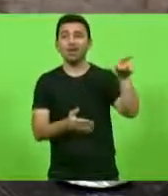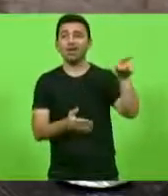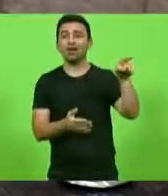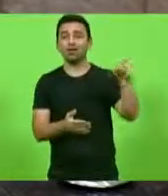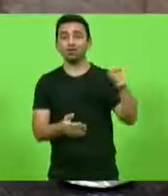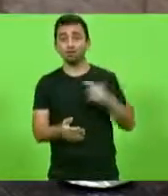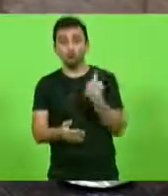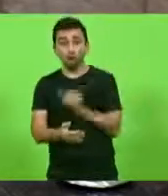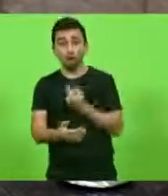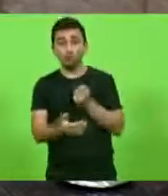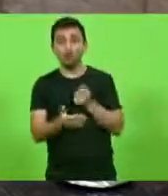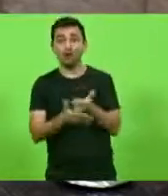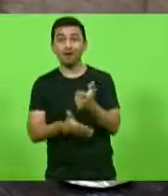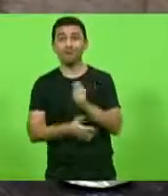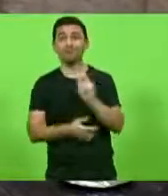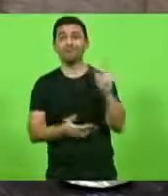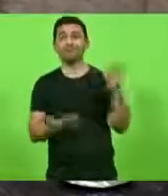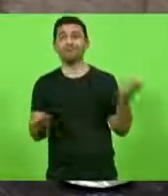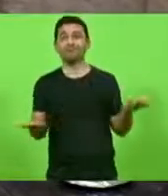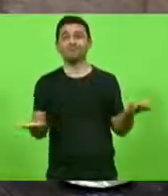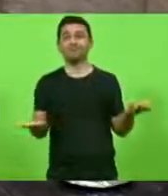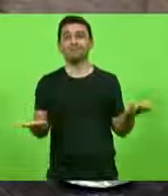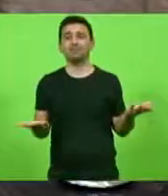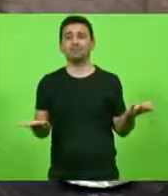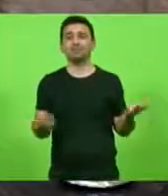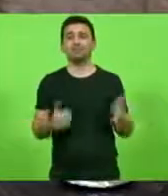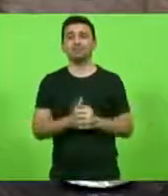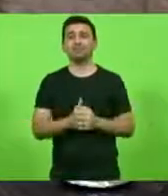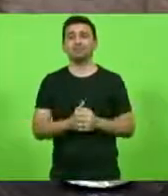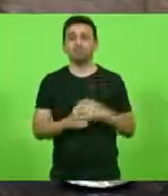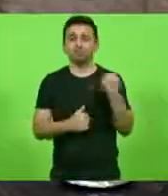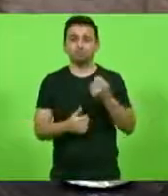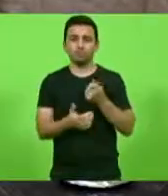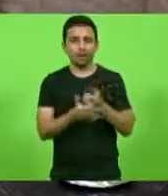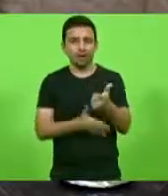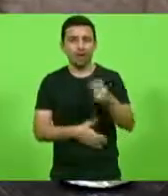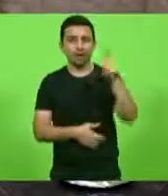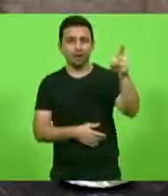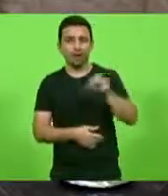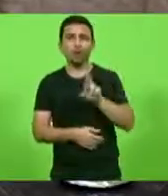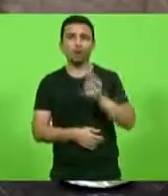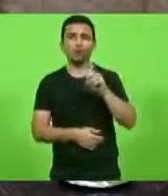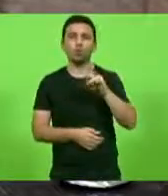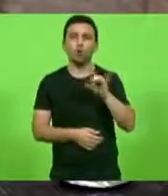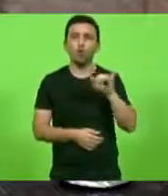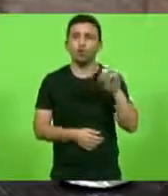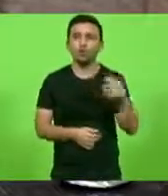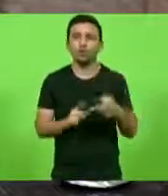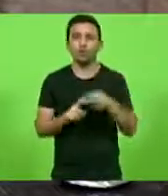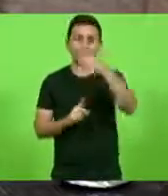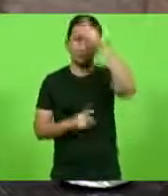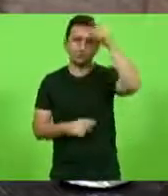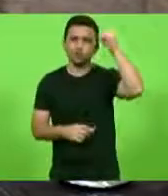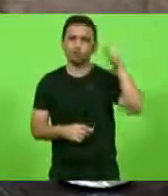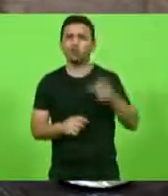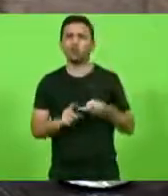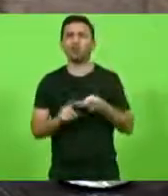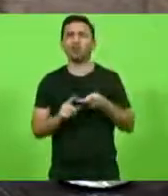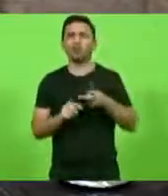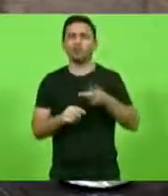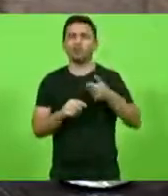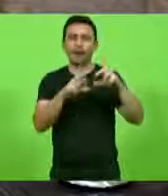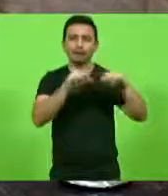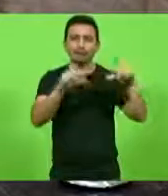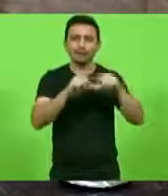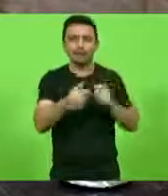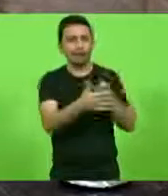pagando obra em Rondônia, estamos pagando obras na Amazônia, estamos pagando obra em Goiás, estamos pagando obras em Brasília, estamos pagando